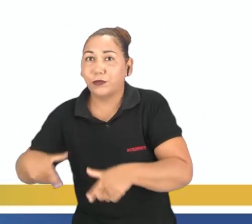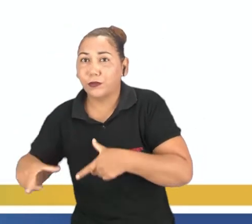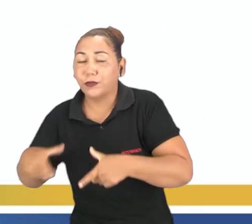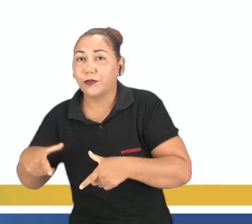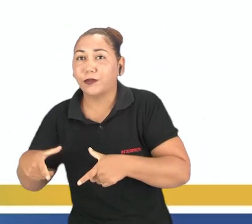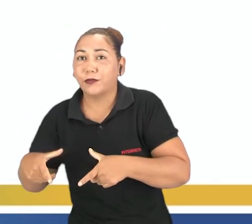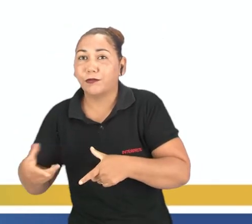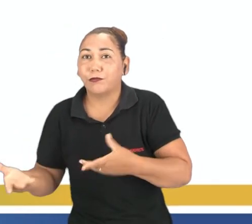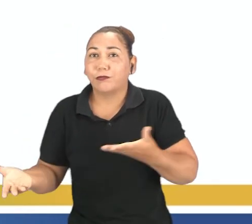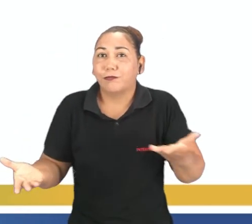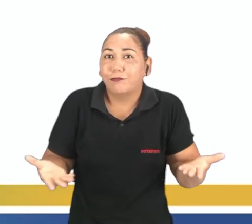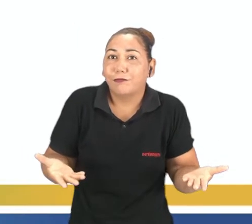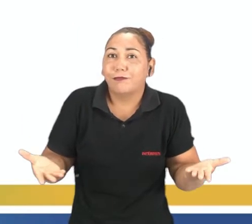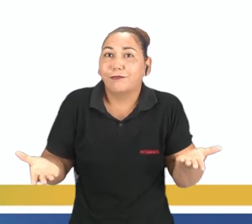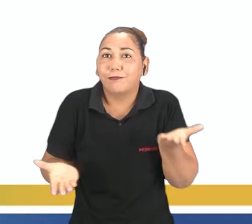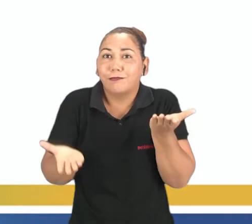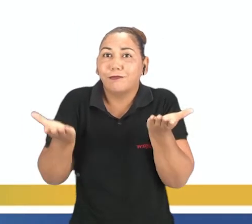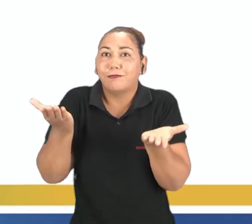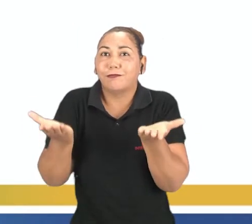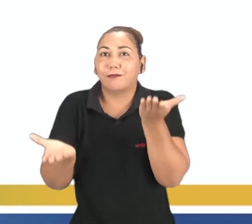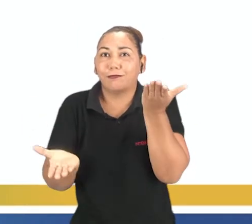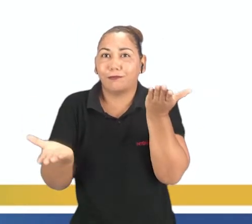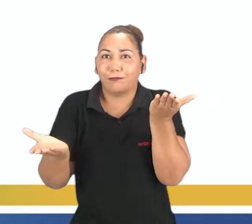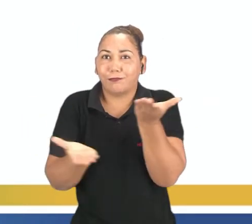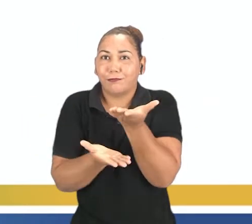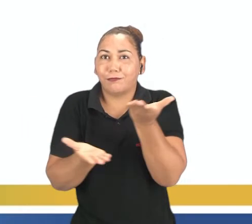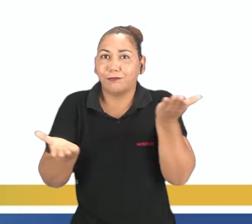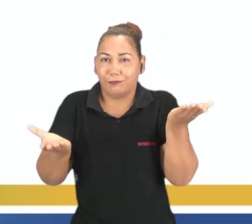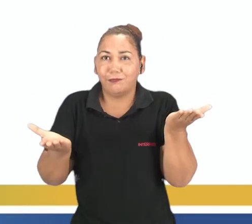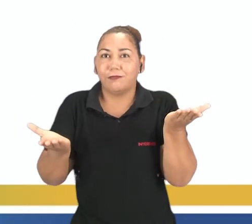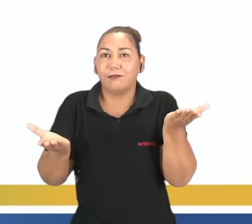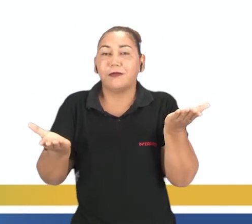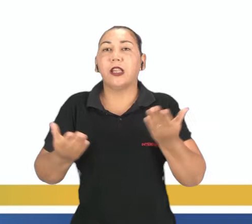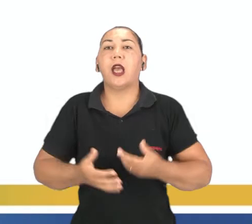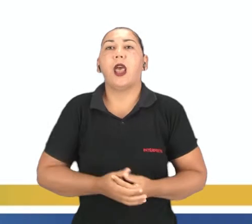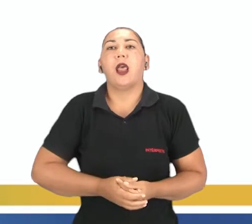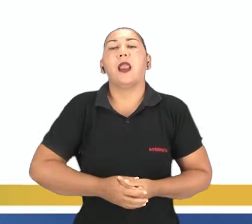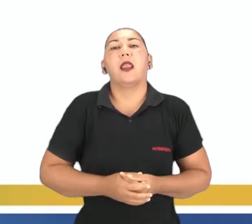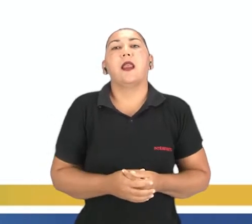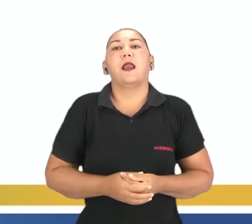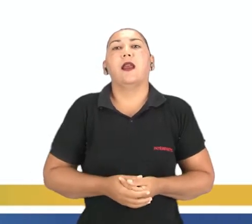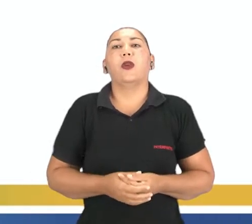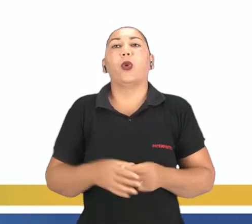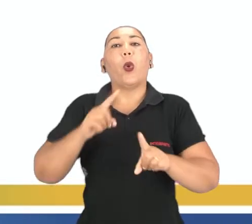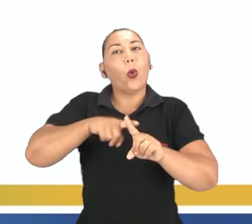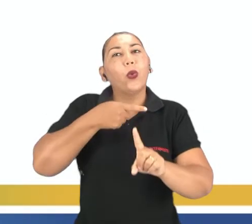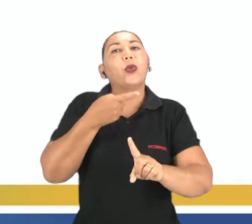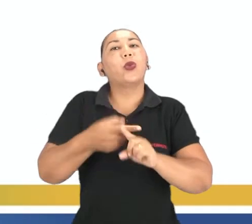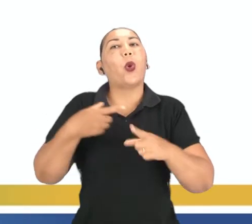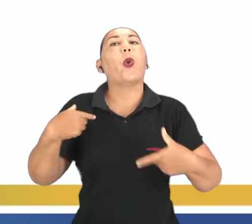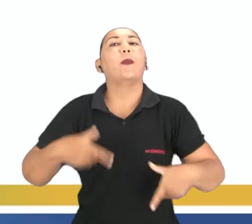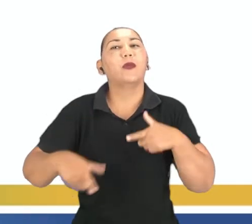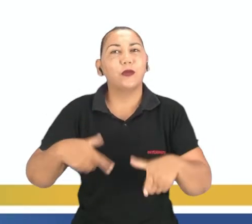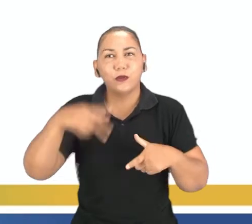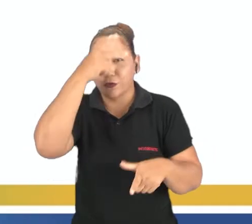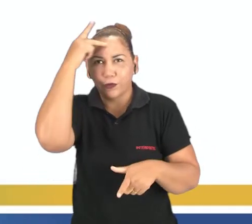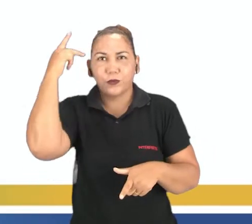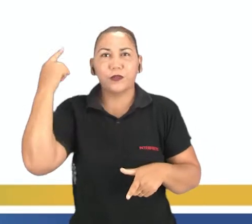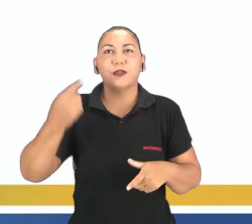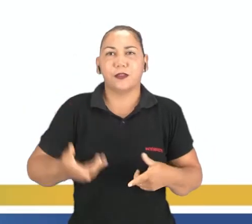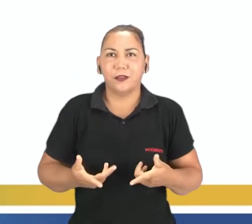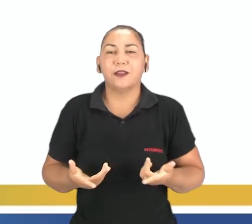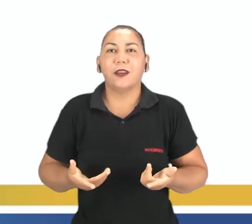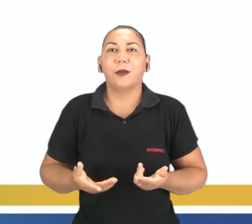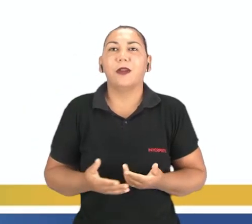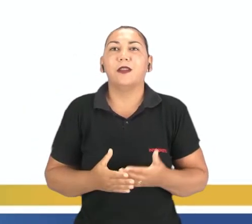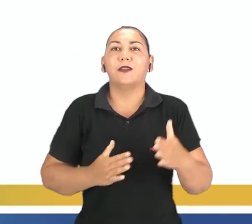tempo são inversamente proporcionais. Então é evidente que o dobro de funcionários fará o trabalho na metade do tempo, né?